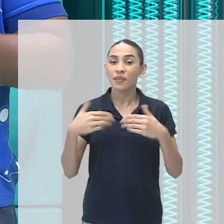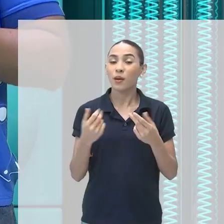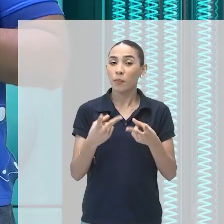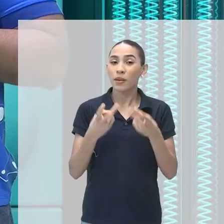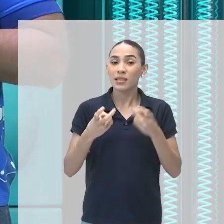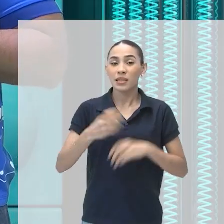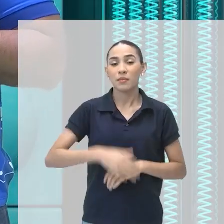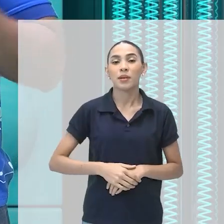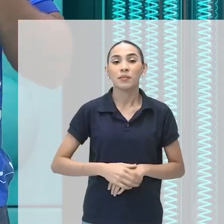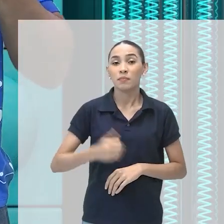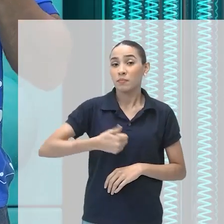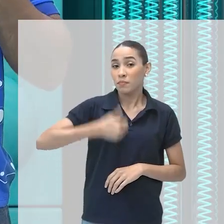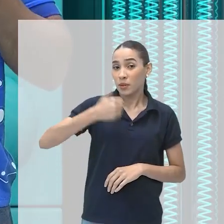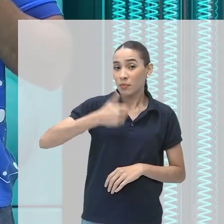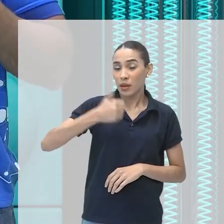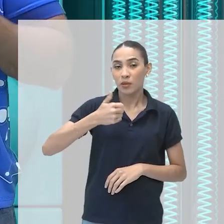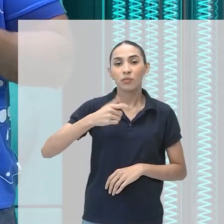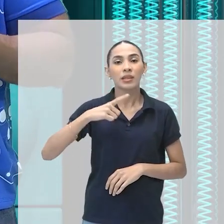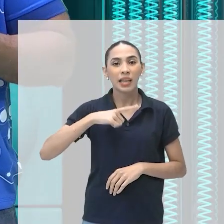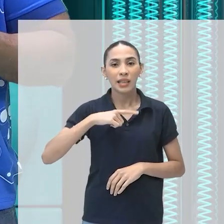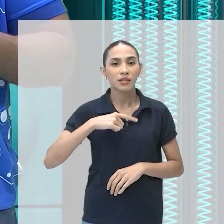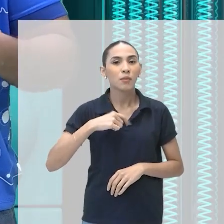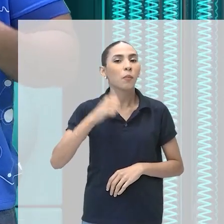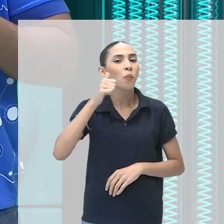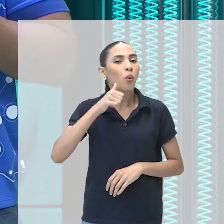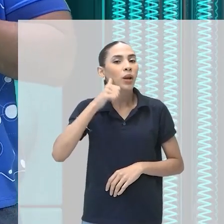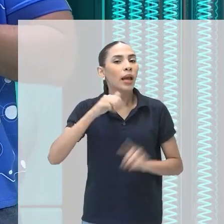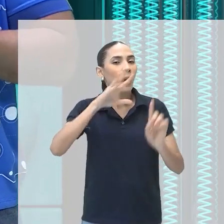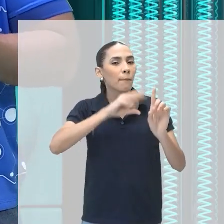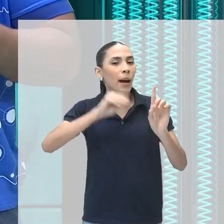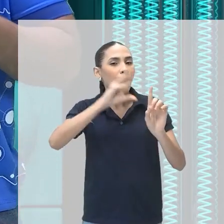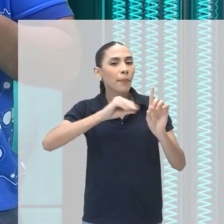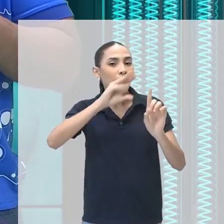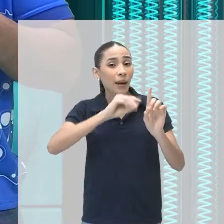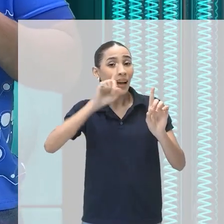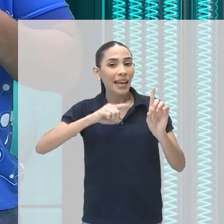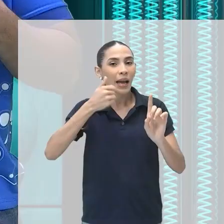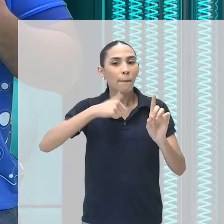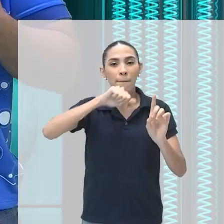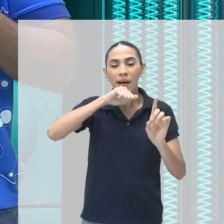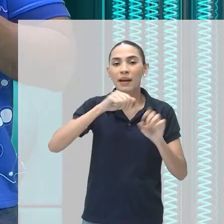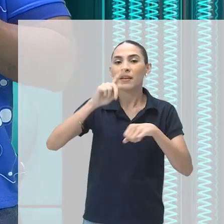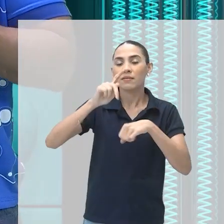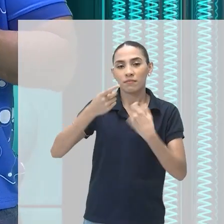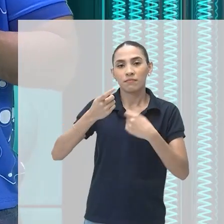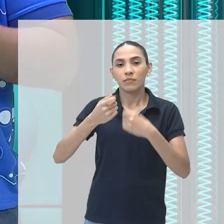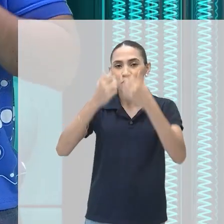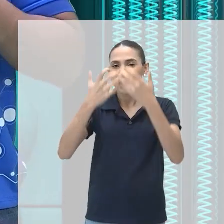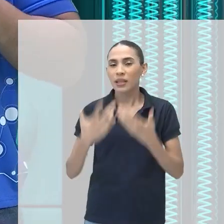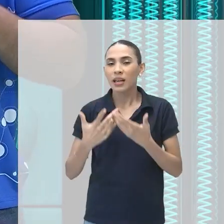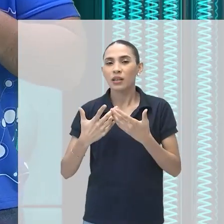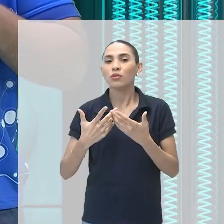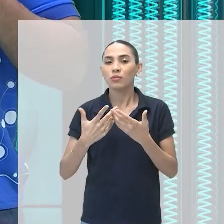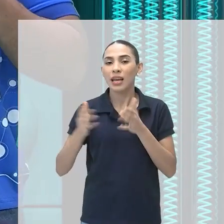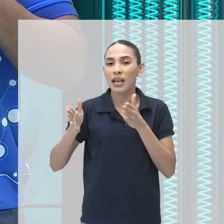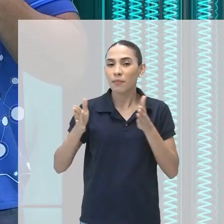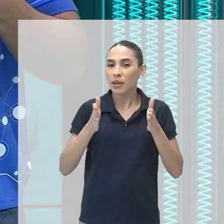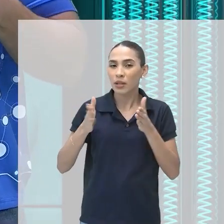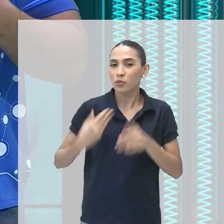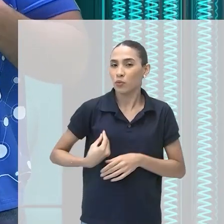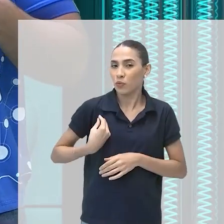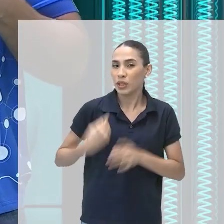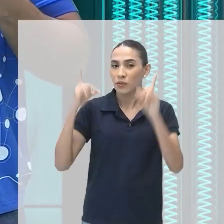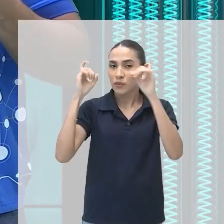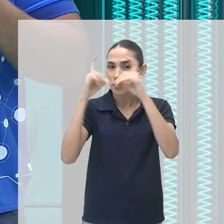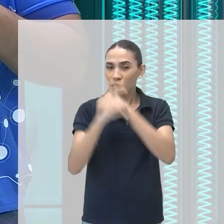Observem nesse primeiro momento, nós temos a fala de uma mulher, que é a mãe, claro, ela está falando sobre o filho dela, e ela fala que